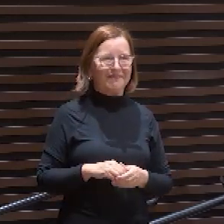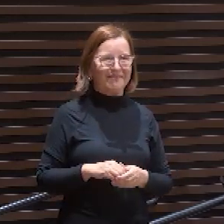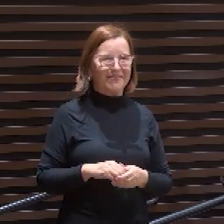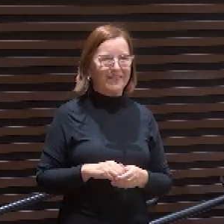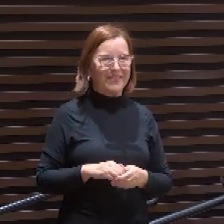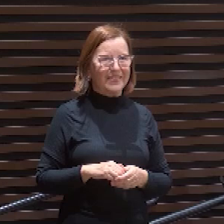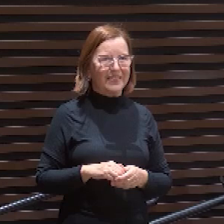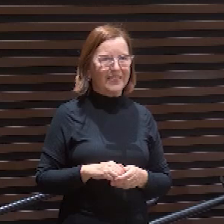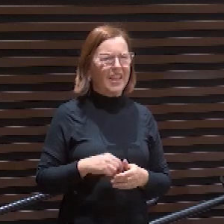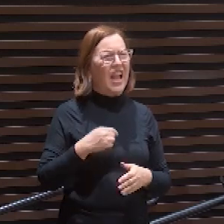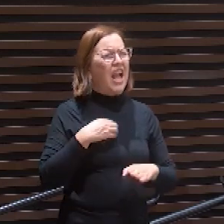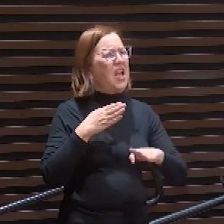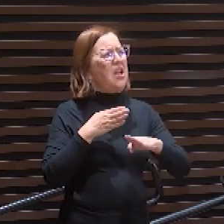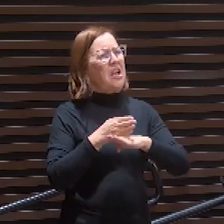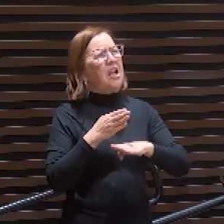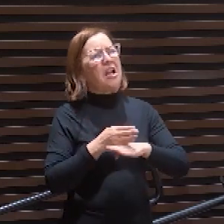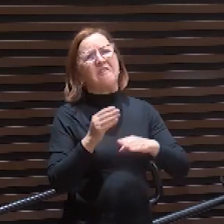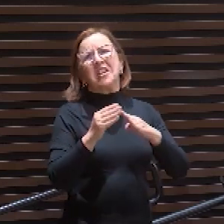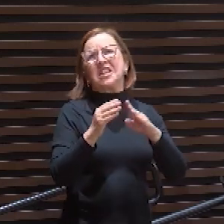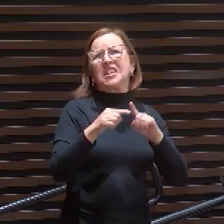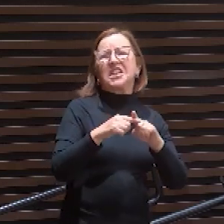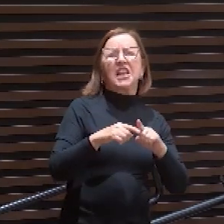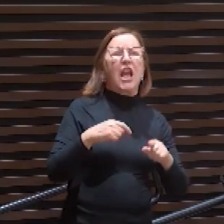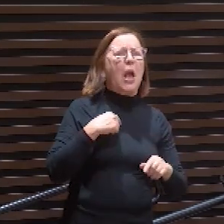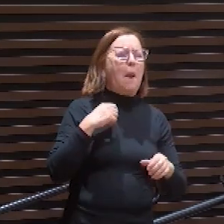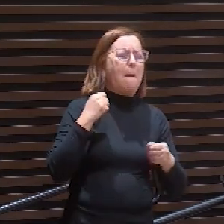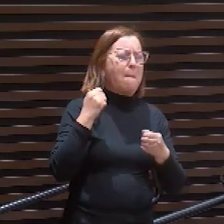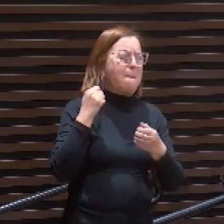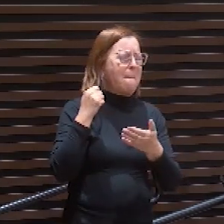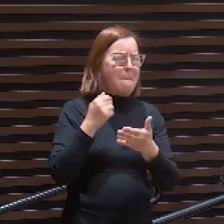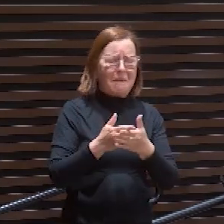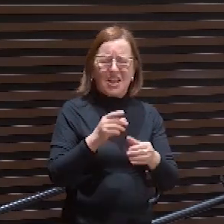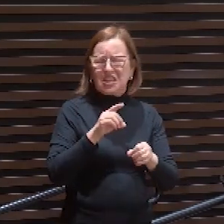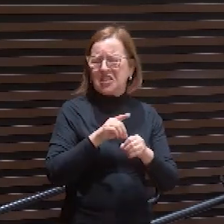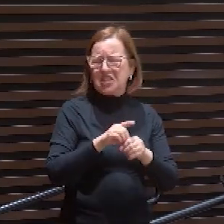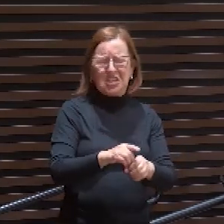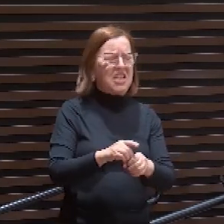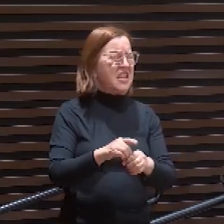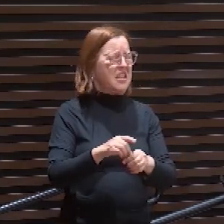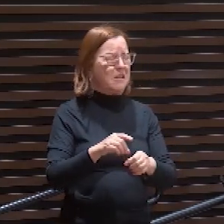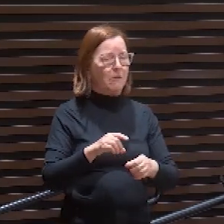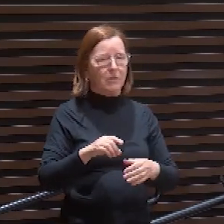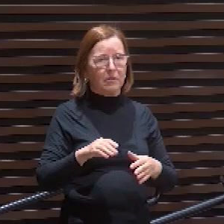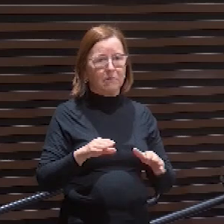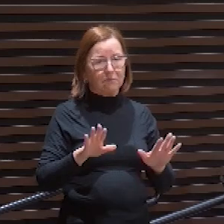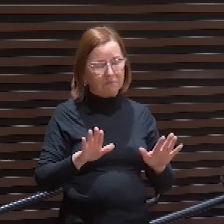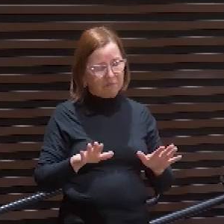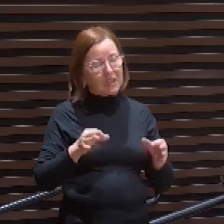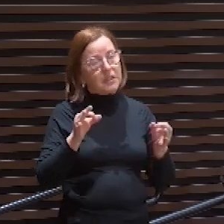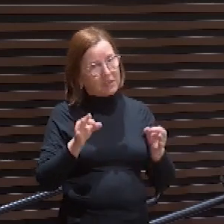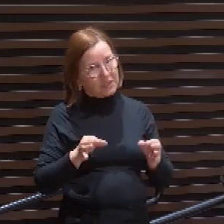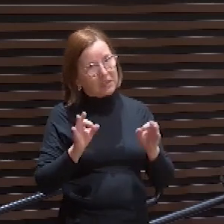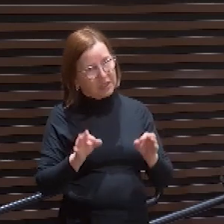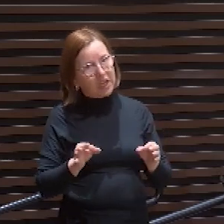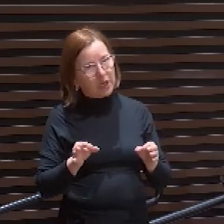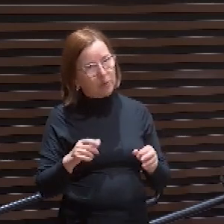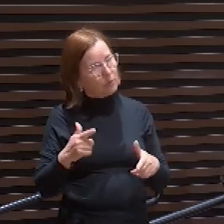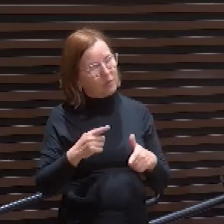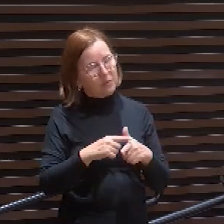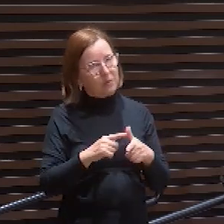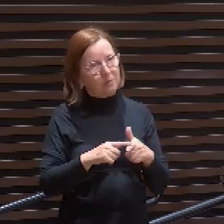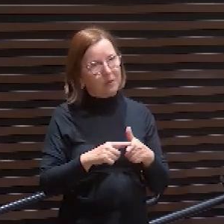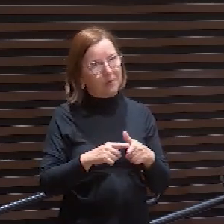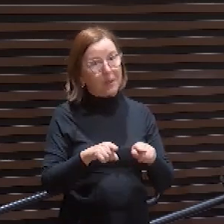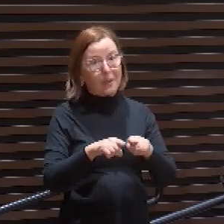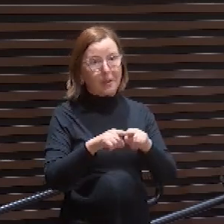Eu frequento a igreja, eu contribuo, eu faço isso, eu faço aquilo. Tudo bem, não tem problema, faça.